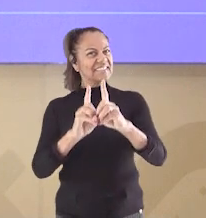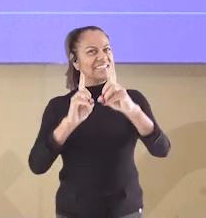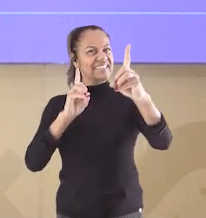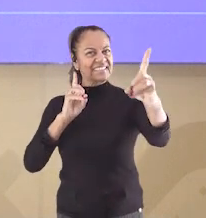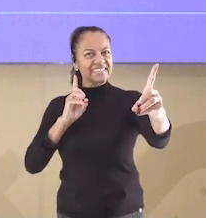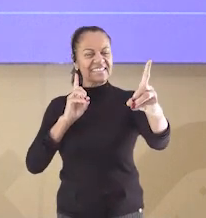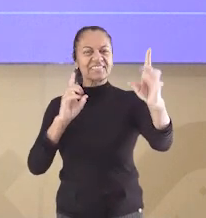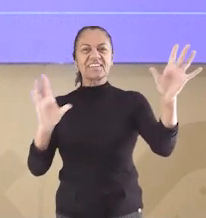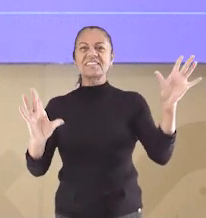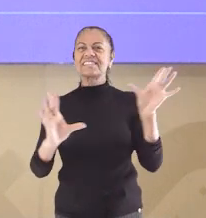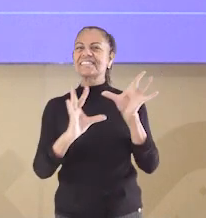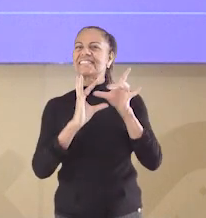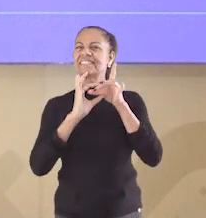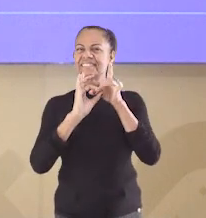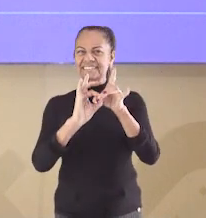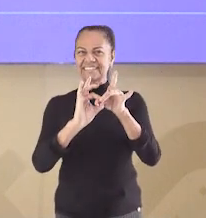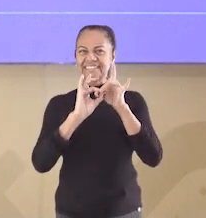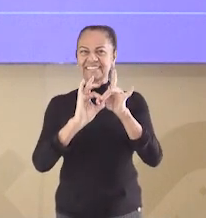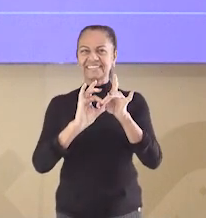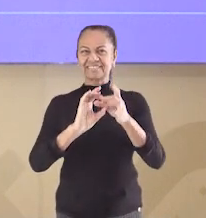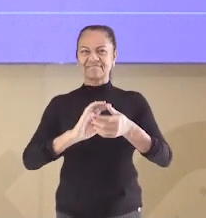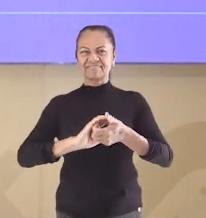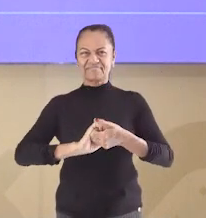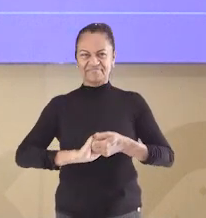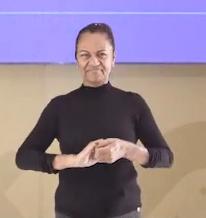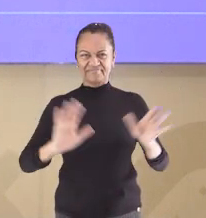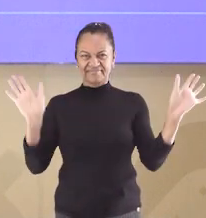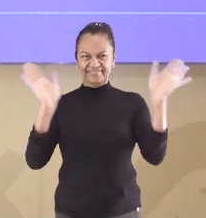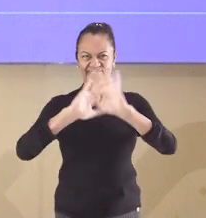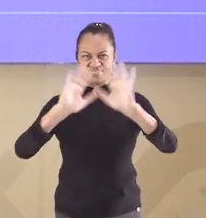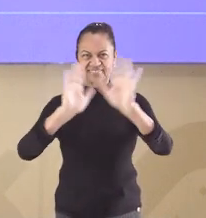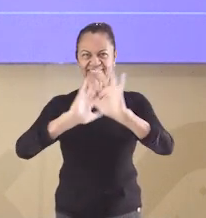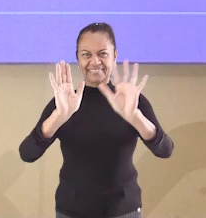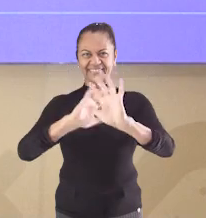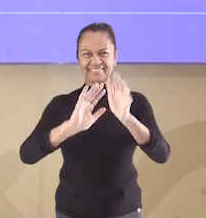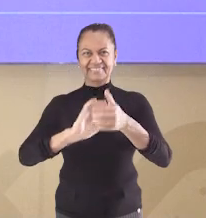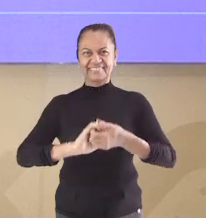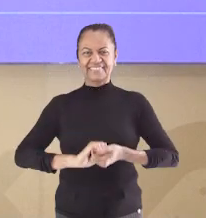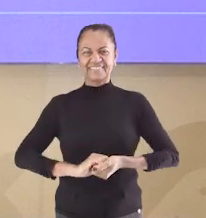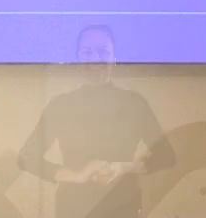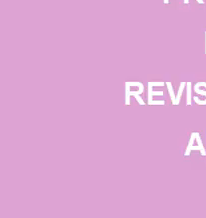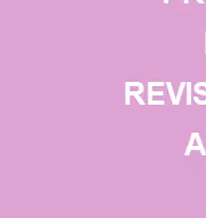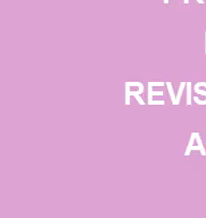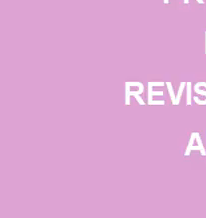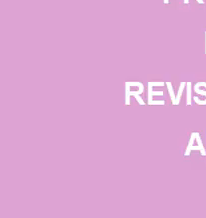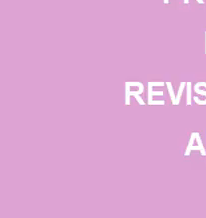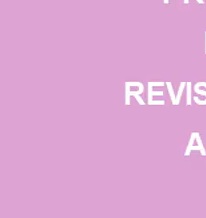se esqueça, mesmo distante, nós estamos juntos. Tchau, tchau!